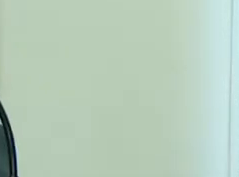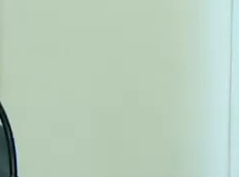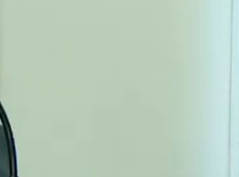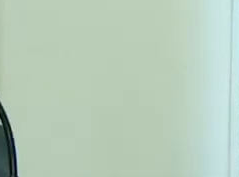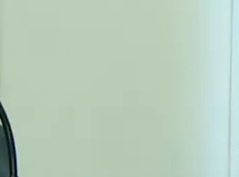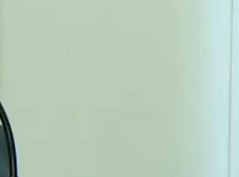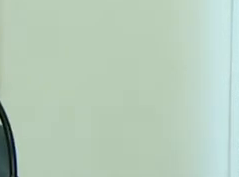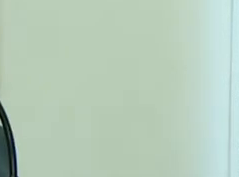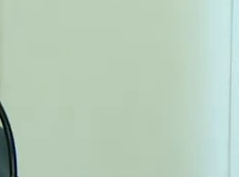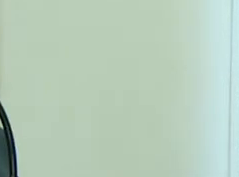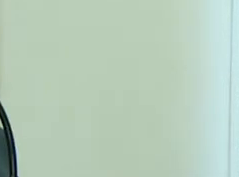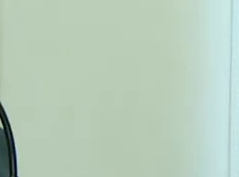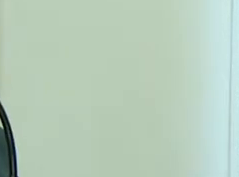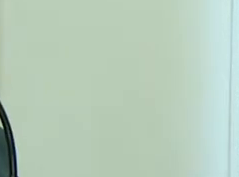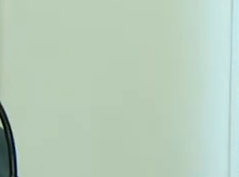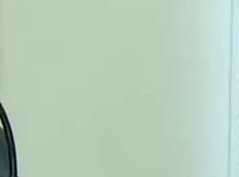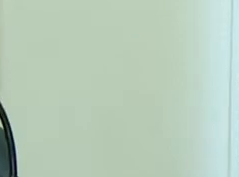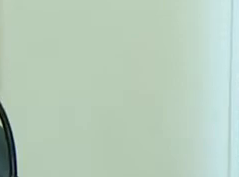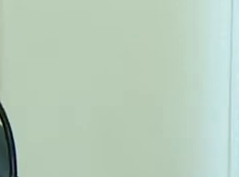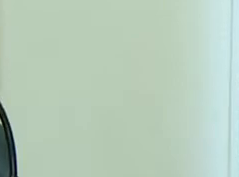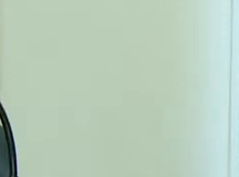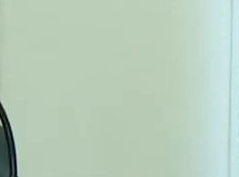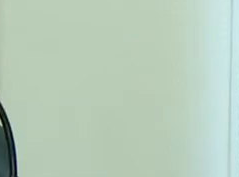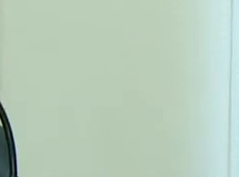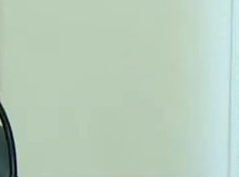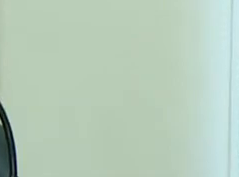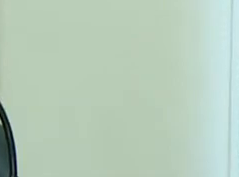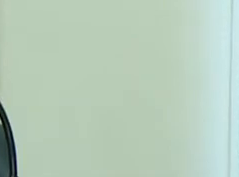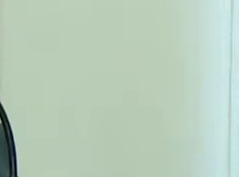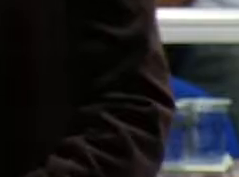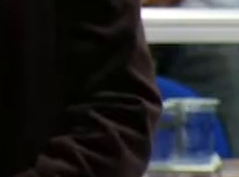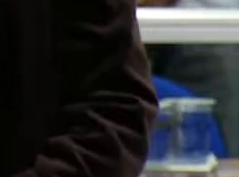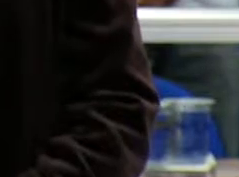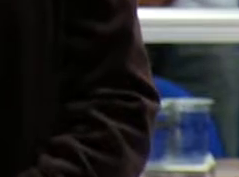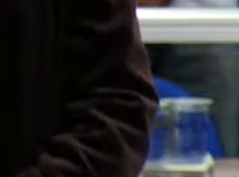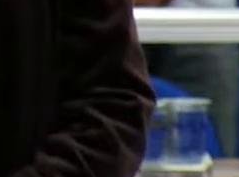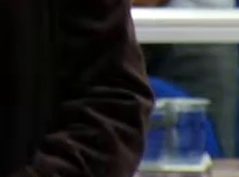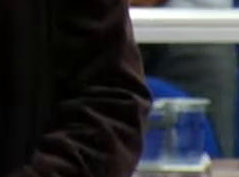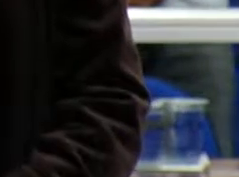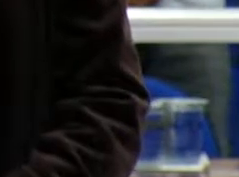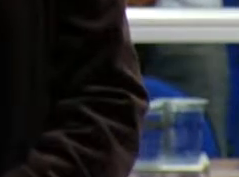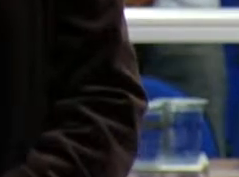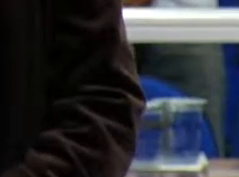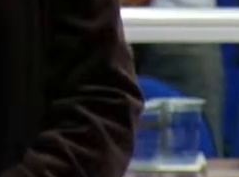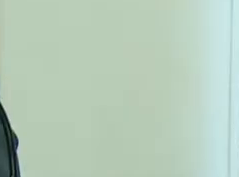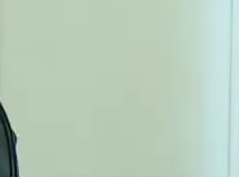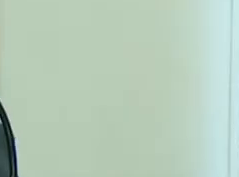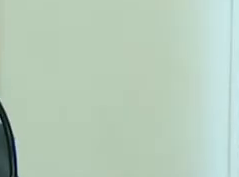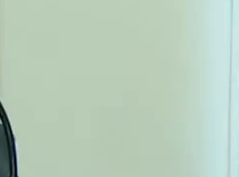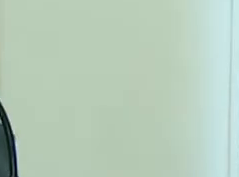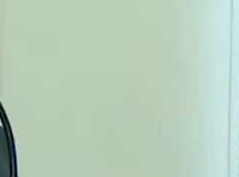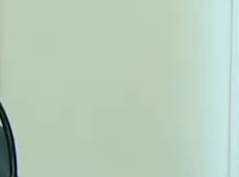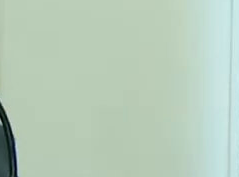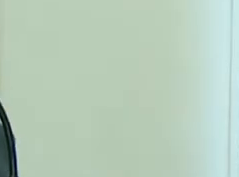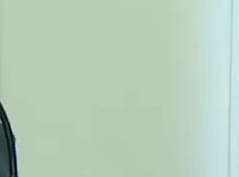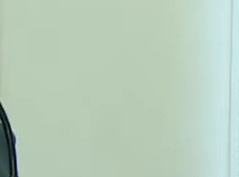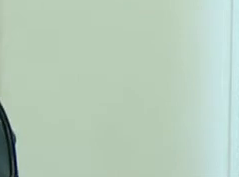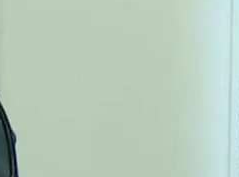que confiam no Senhor são como o monte Sião, que não se abala, firme para